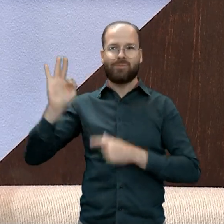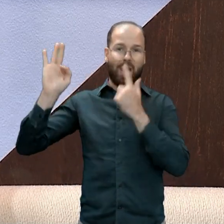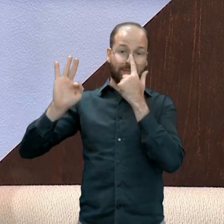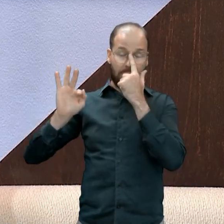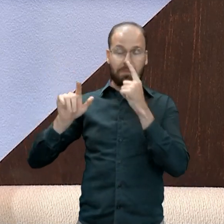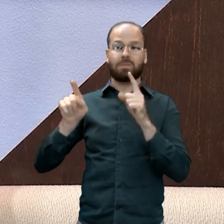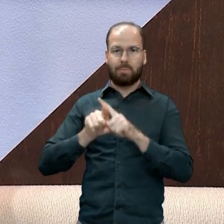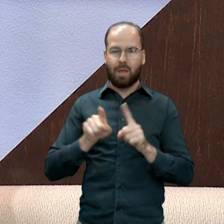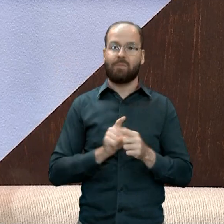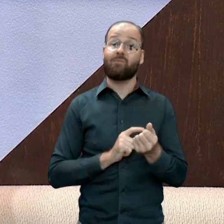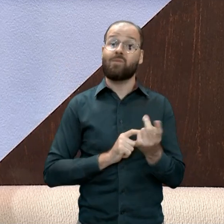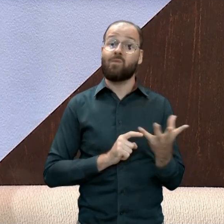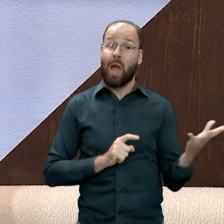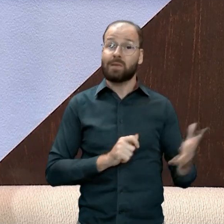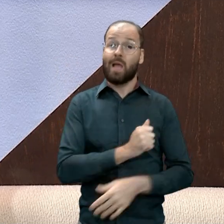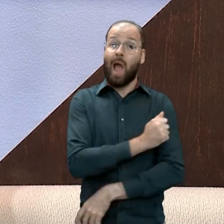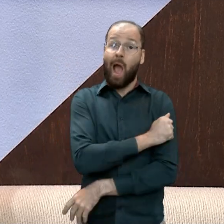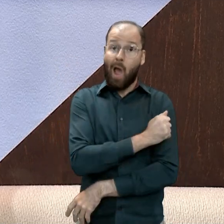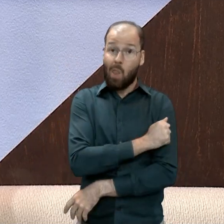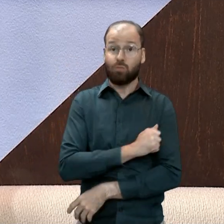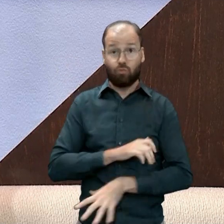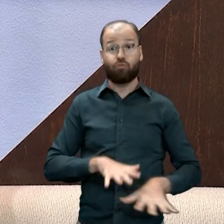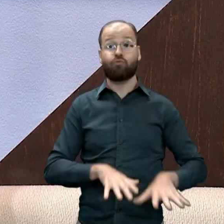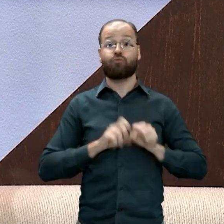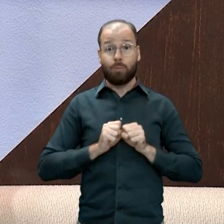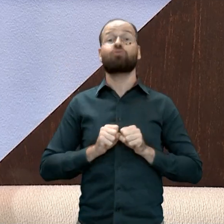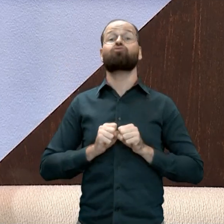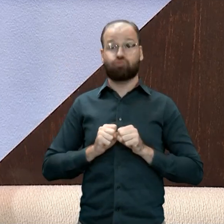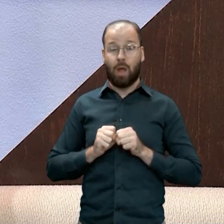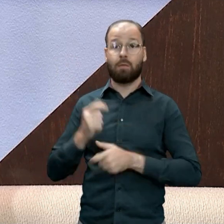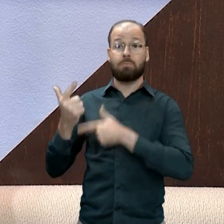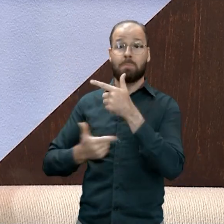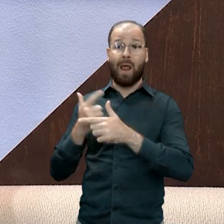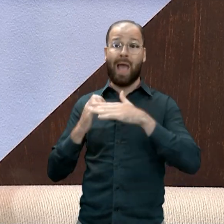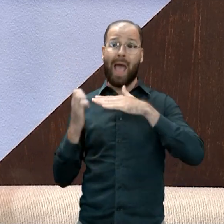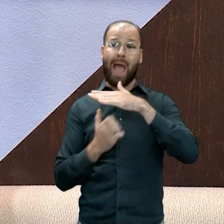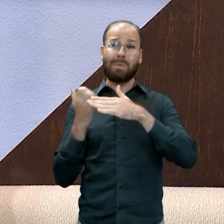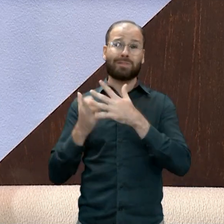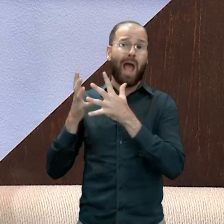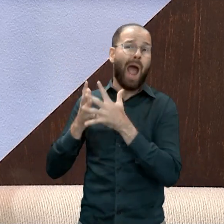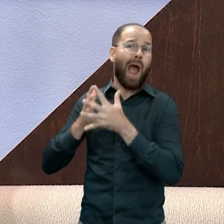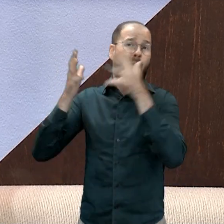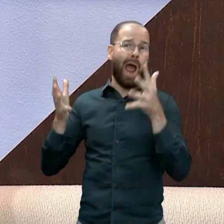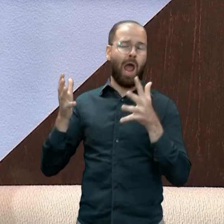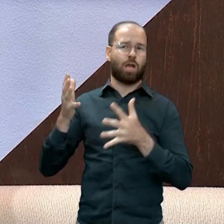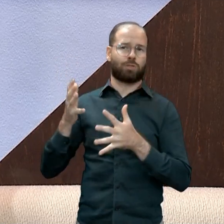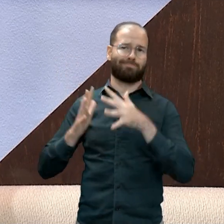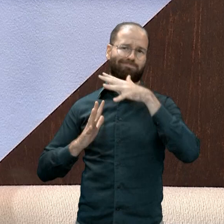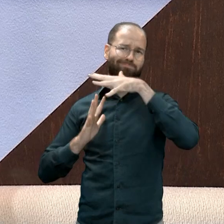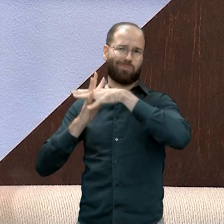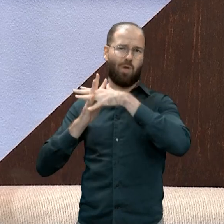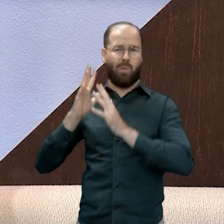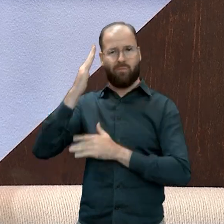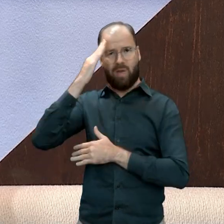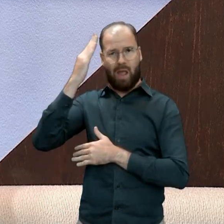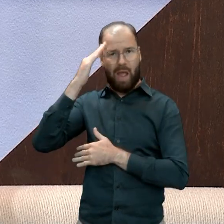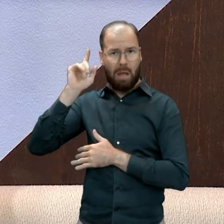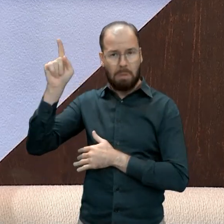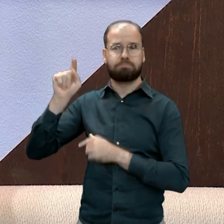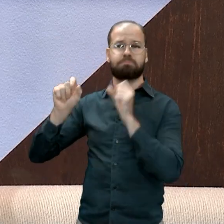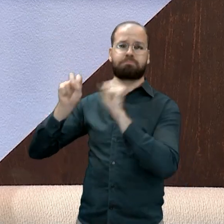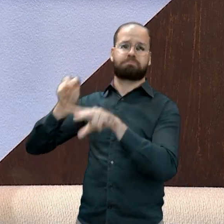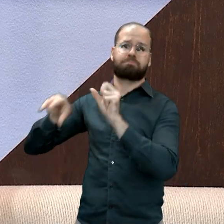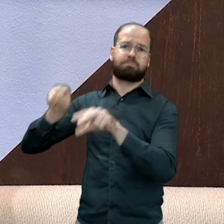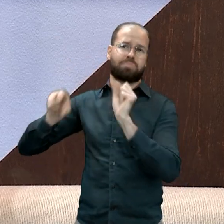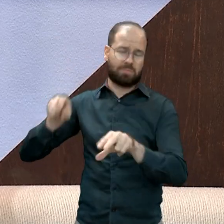multinacionais francesas. Então, a gente estreitou laços de maneira muito significativa, principalmente por